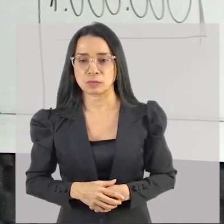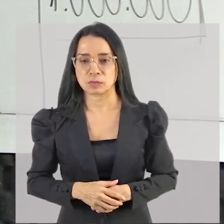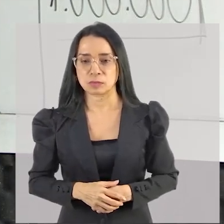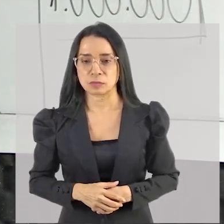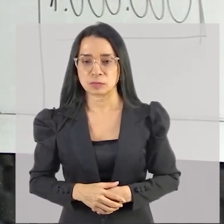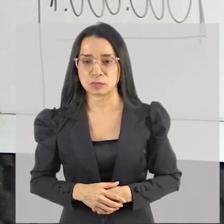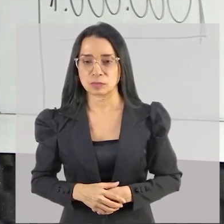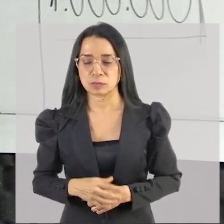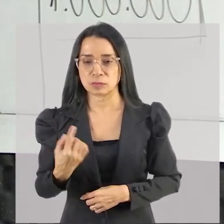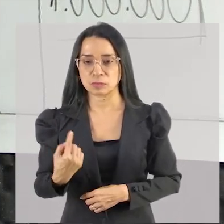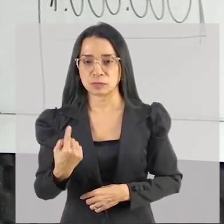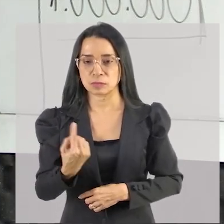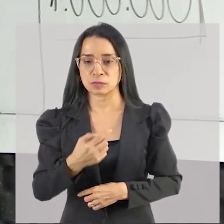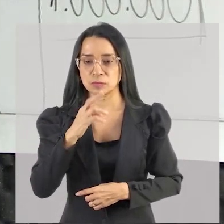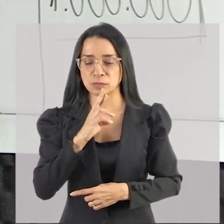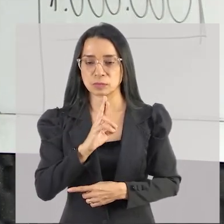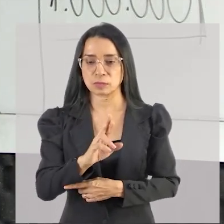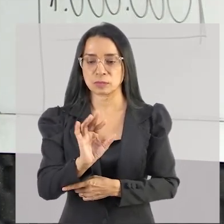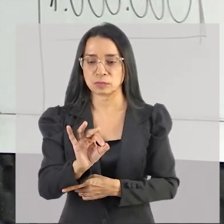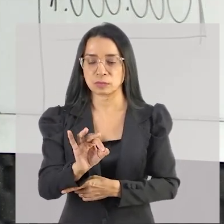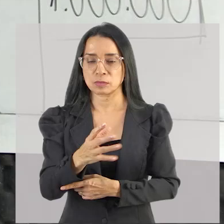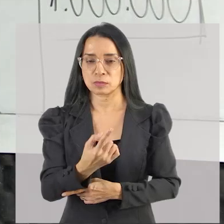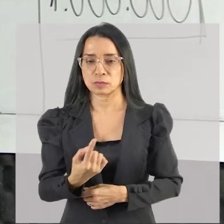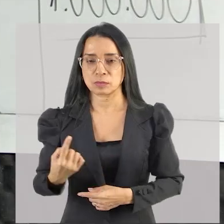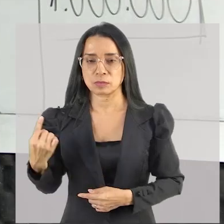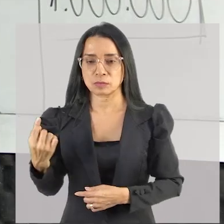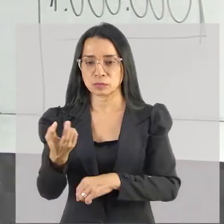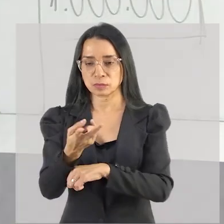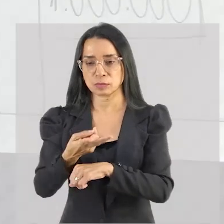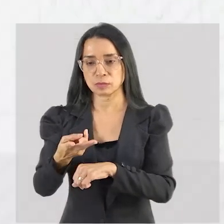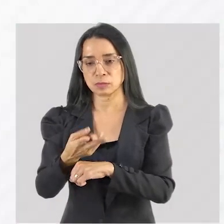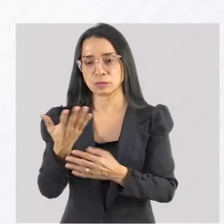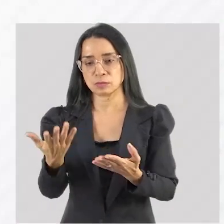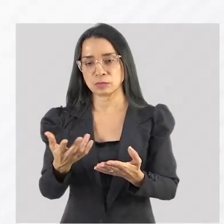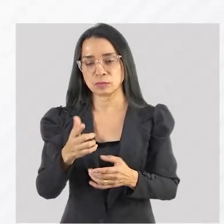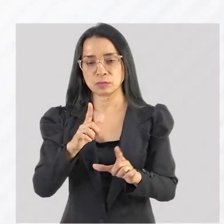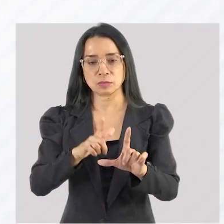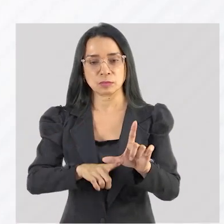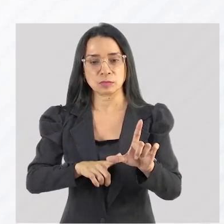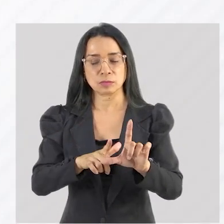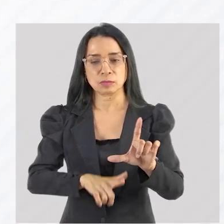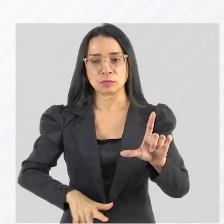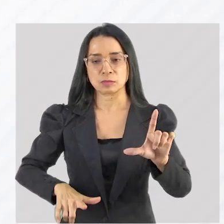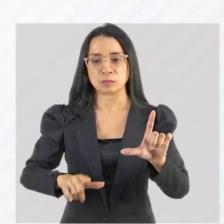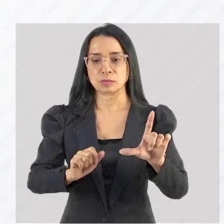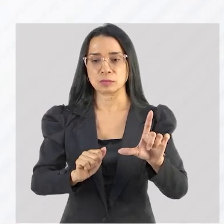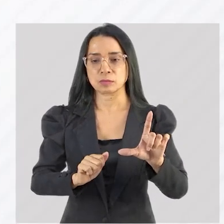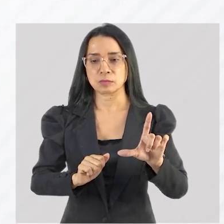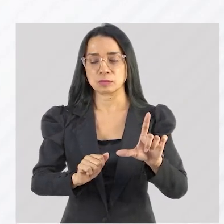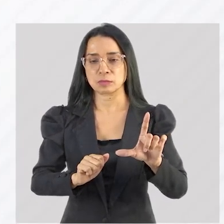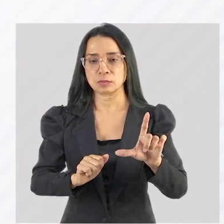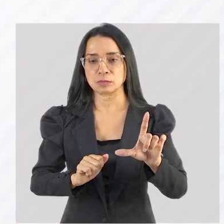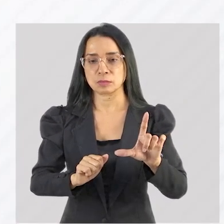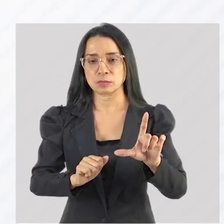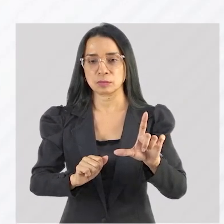quilocalorias é a nossa resposta procurada, que está exatamente em qual